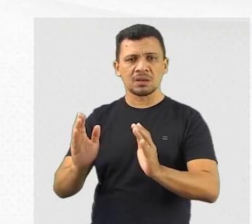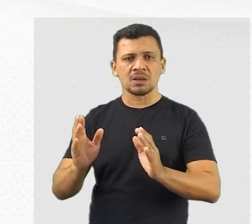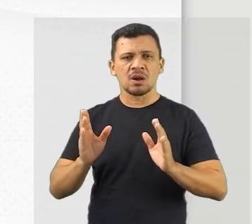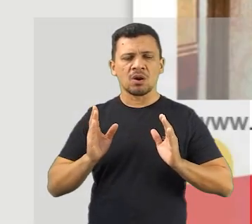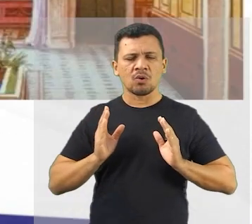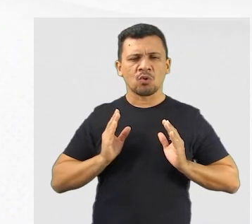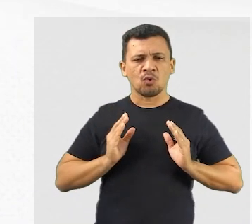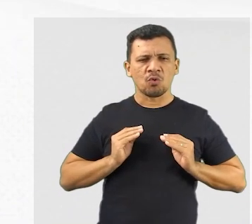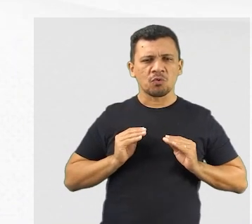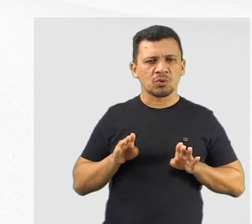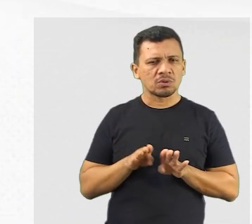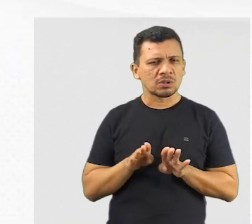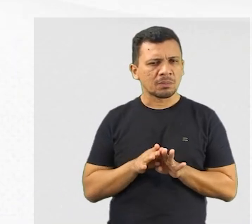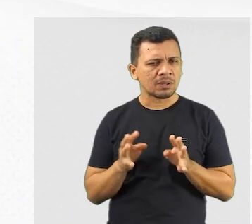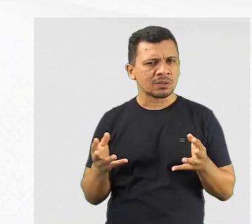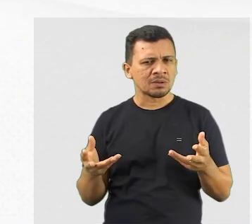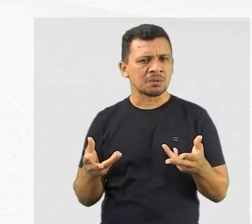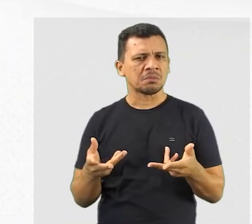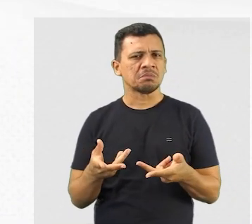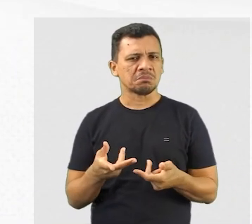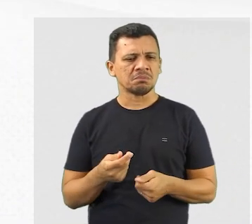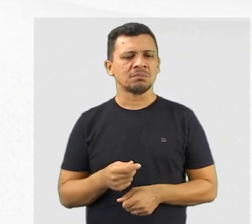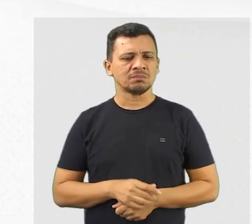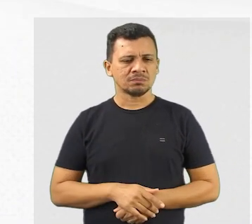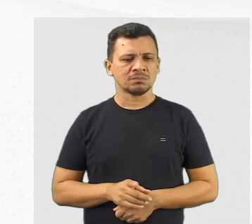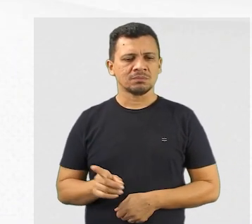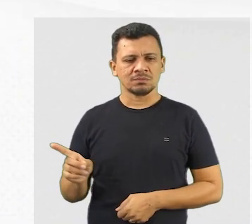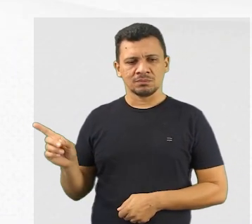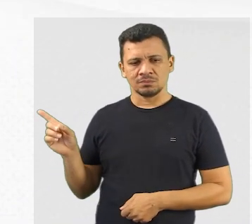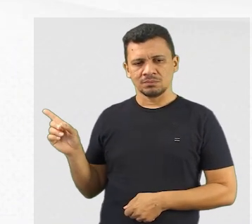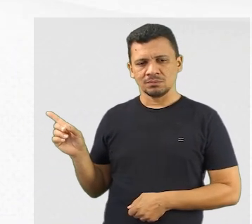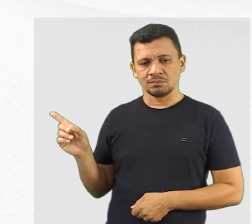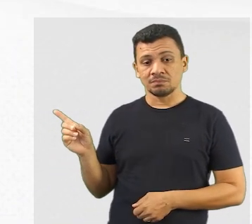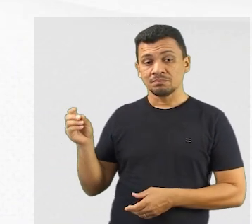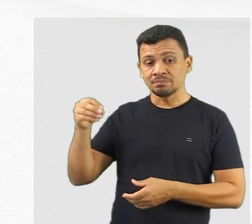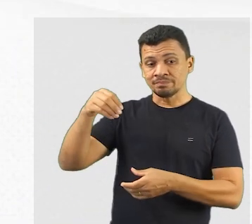e sofisticação gigantesco. Olha o que eu falei para vocês.